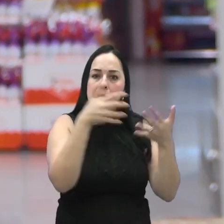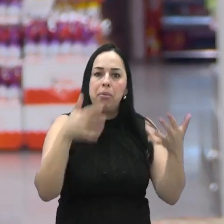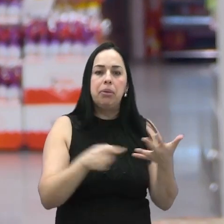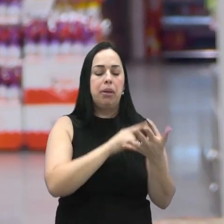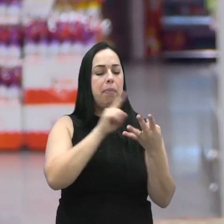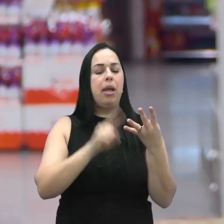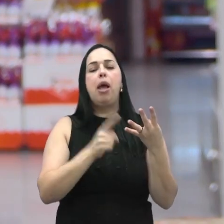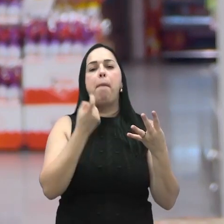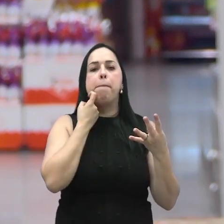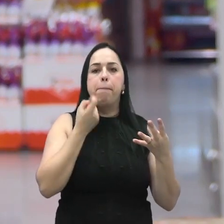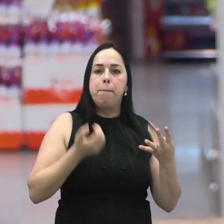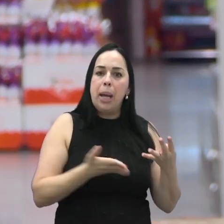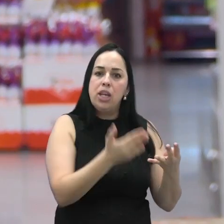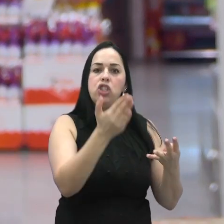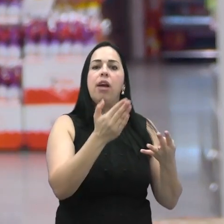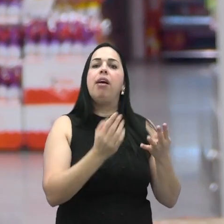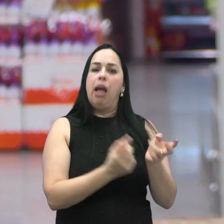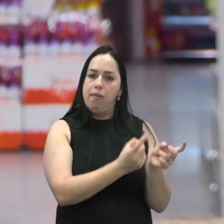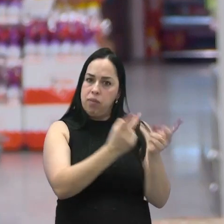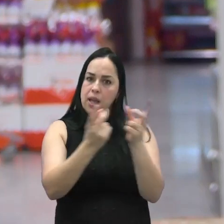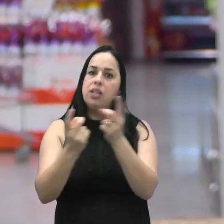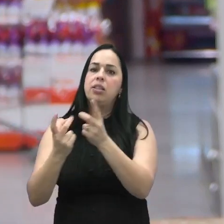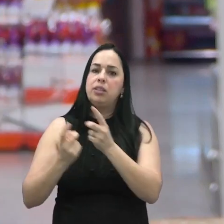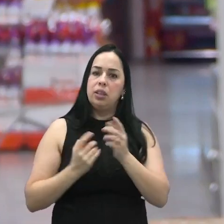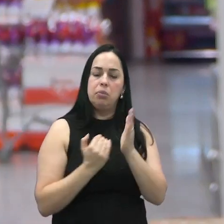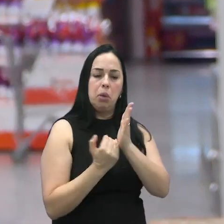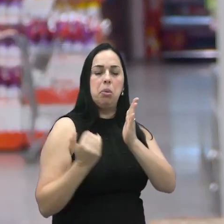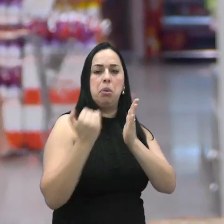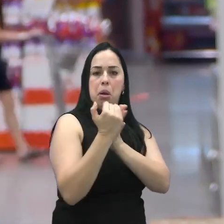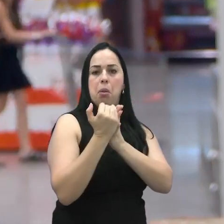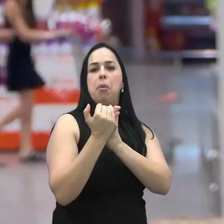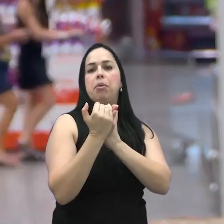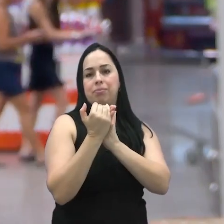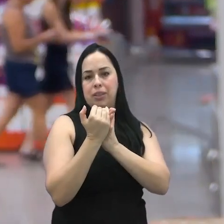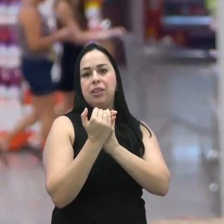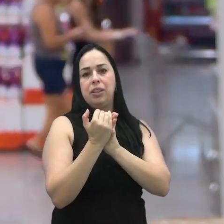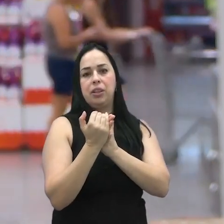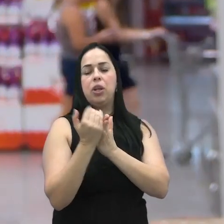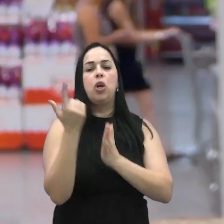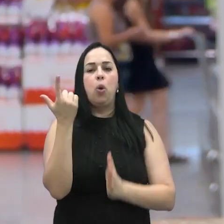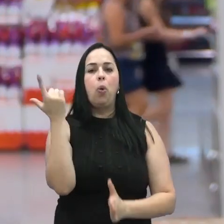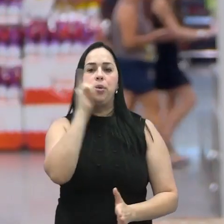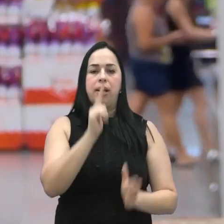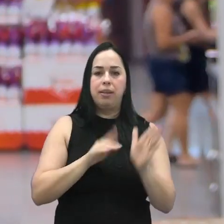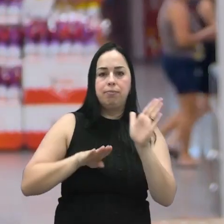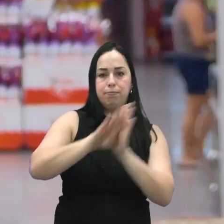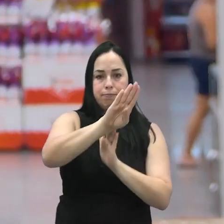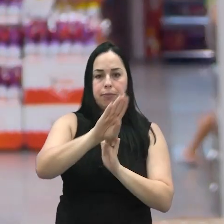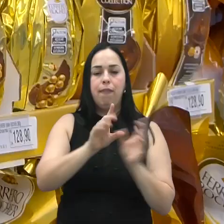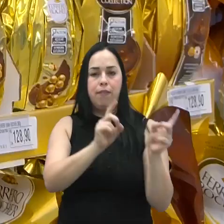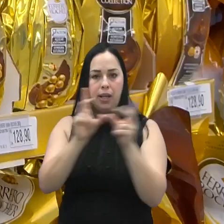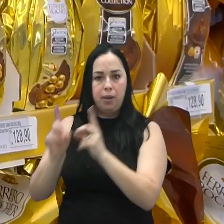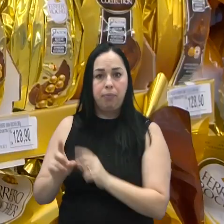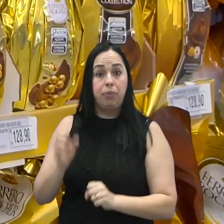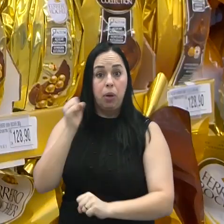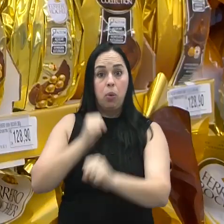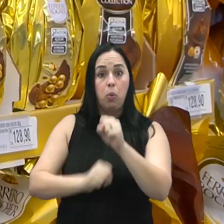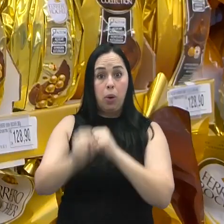conservas, a parte dos pescados, peixes. Então são uma ampla variedade de produtos que aumentam as vendas.